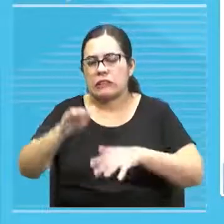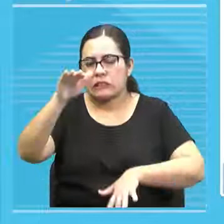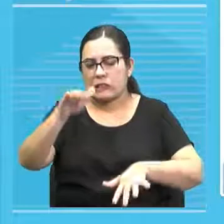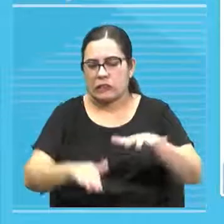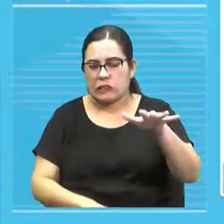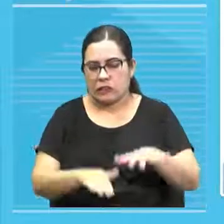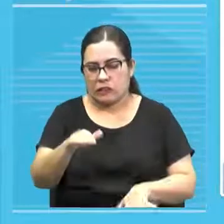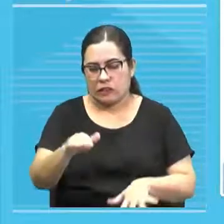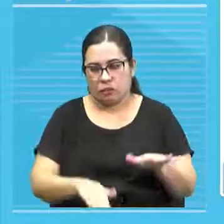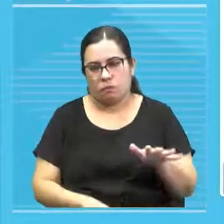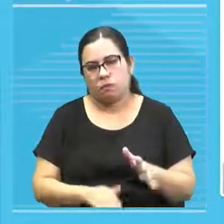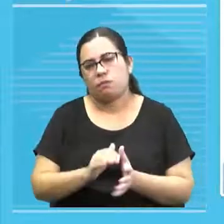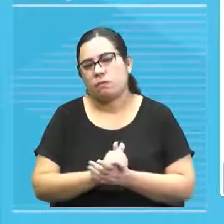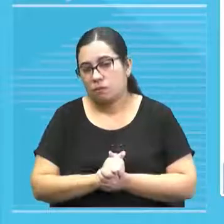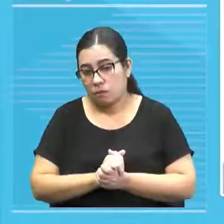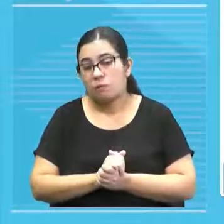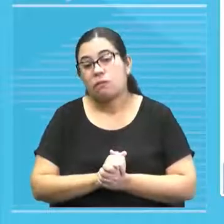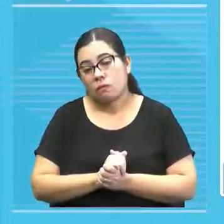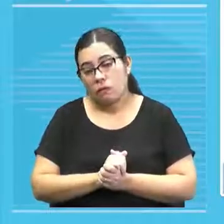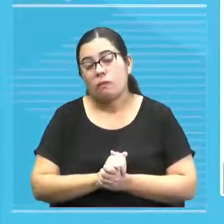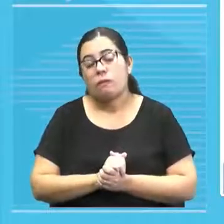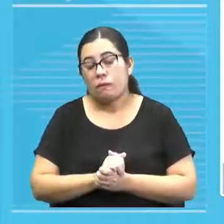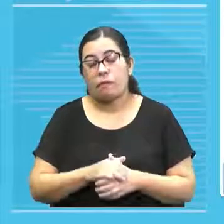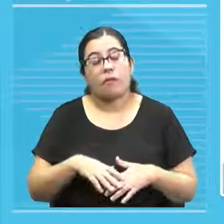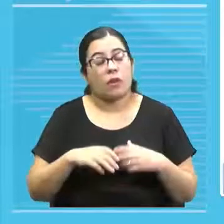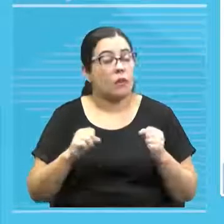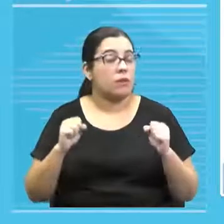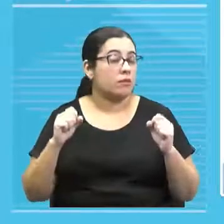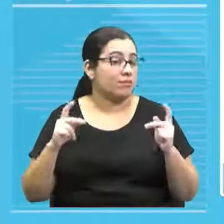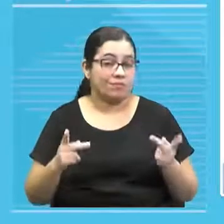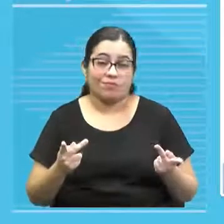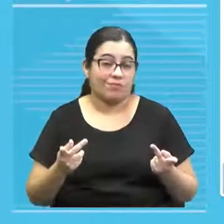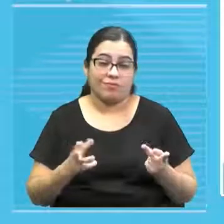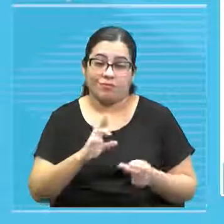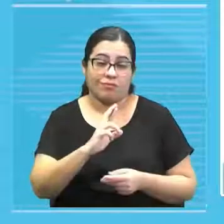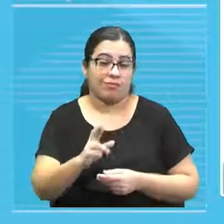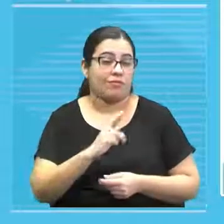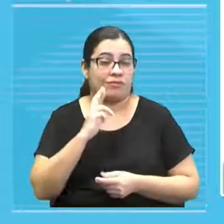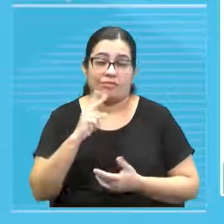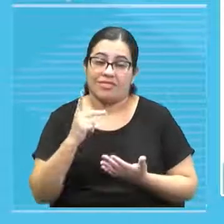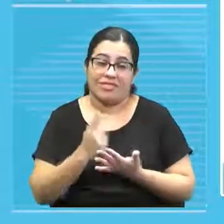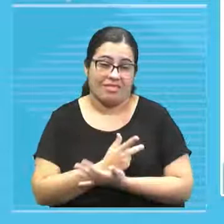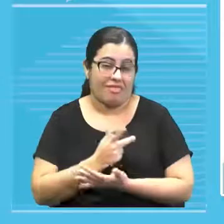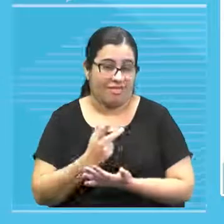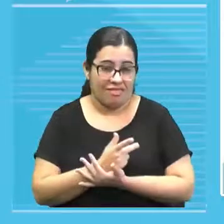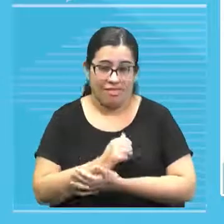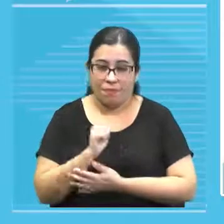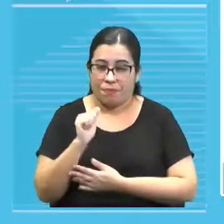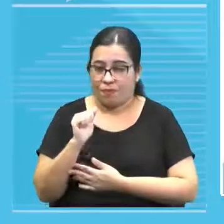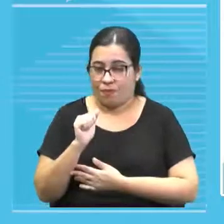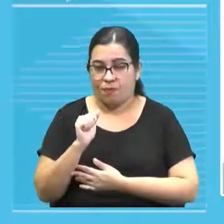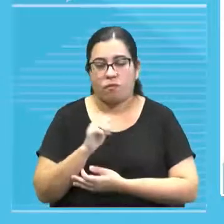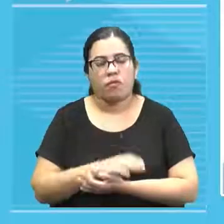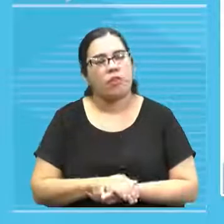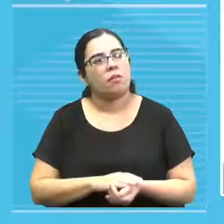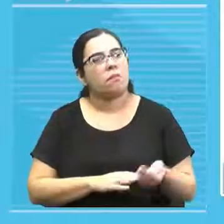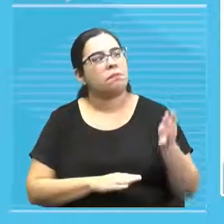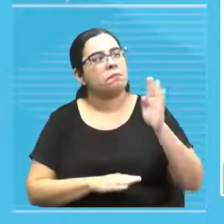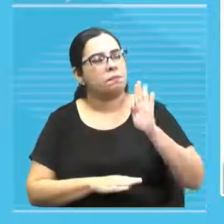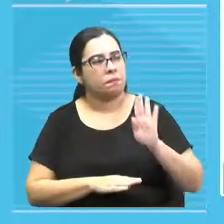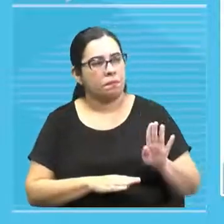Ok então a não está correta a letra a letra B